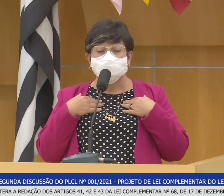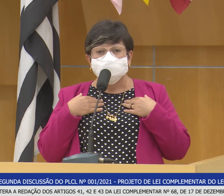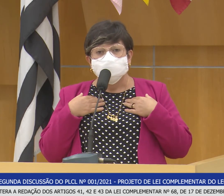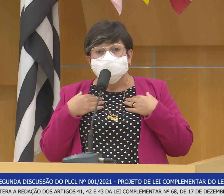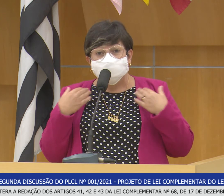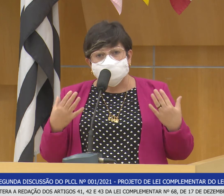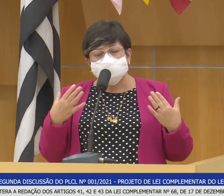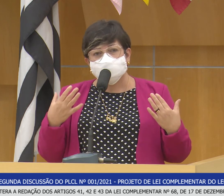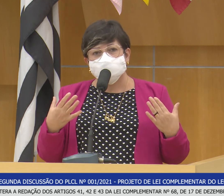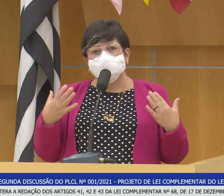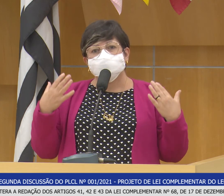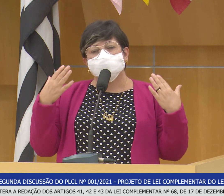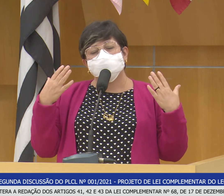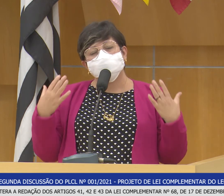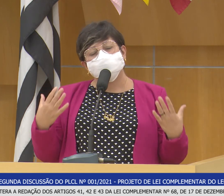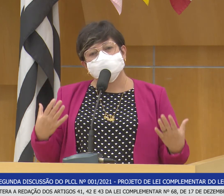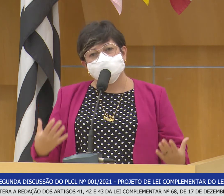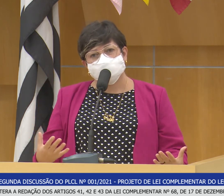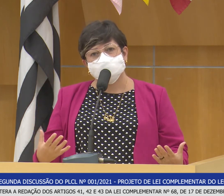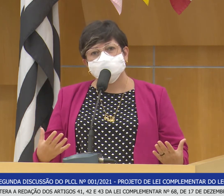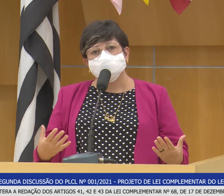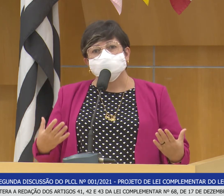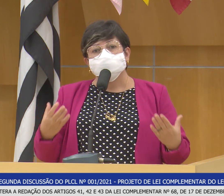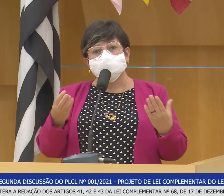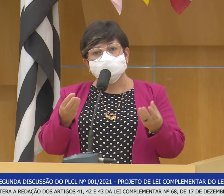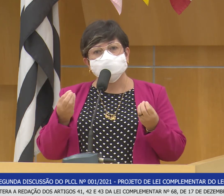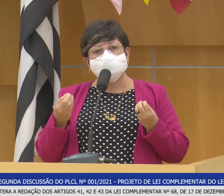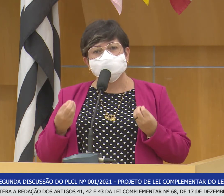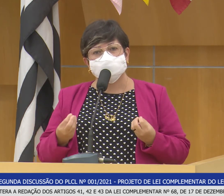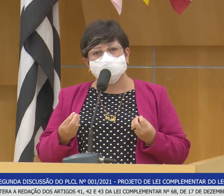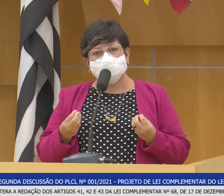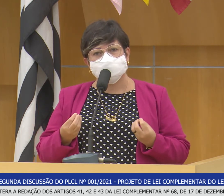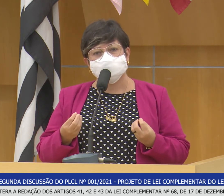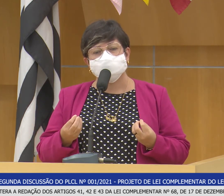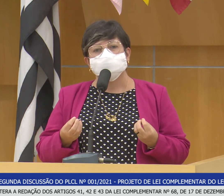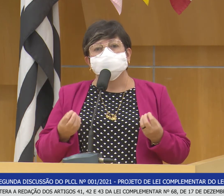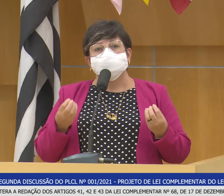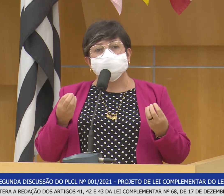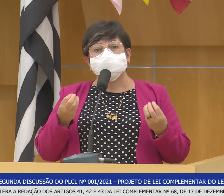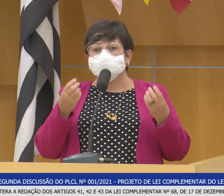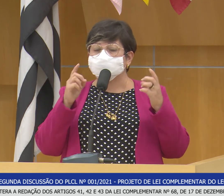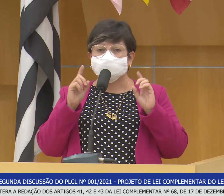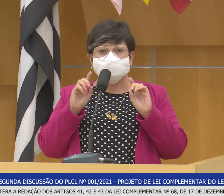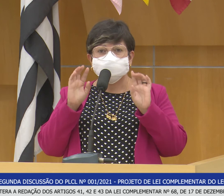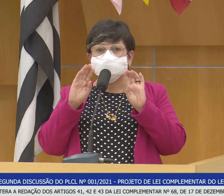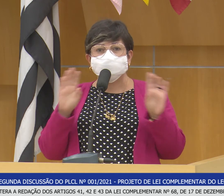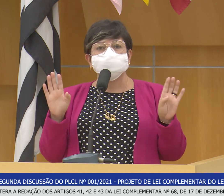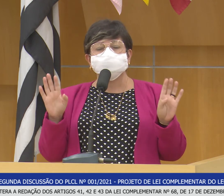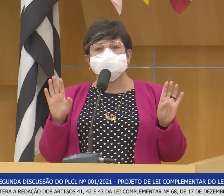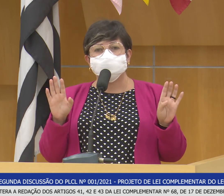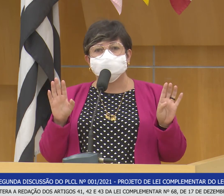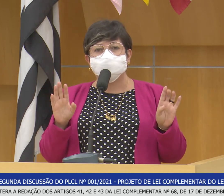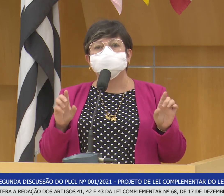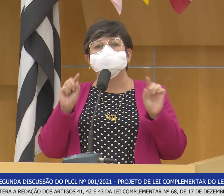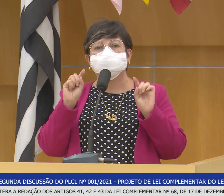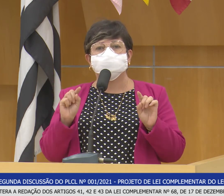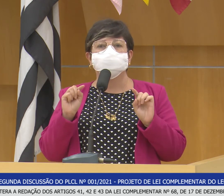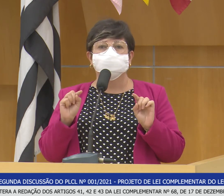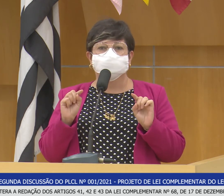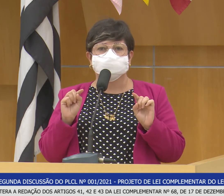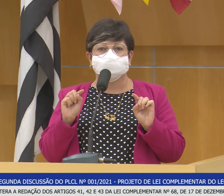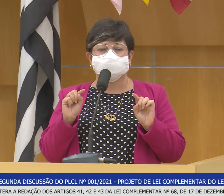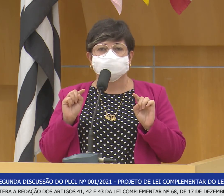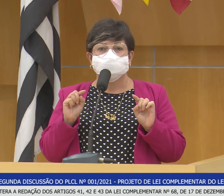Então, peço aí a cooperação, junte-se a nós, e o que a gente menos quer é